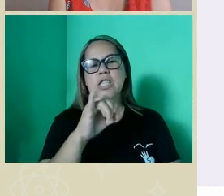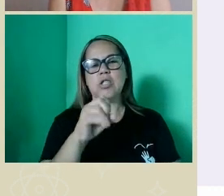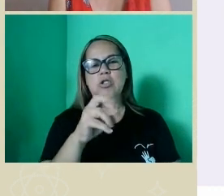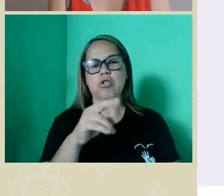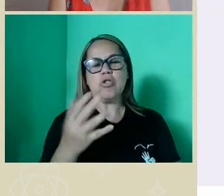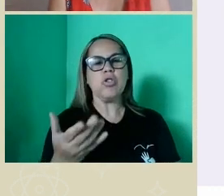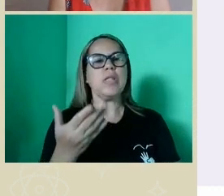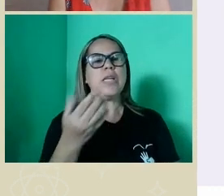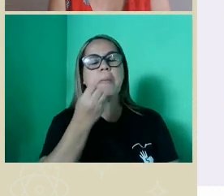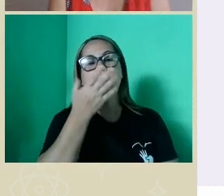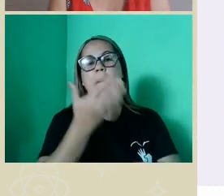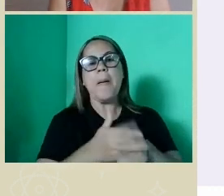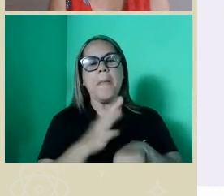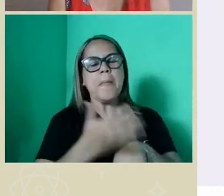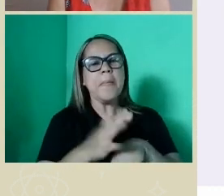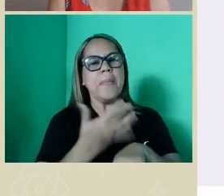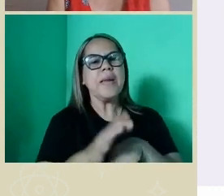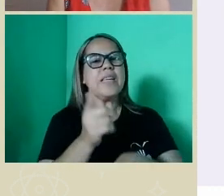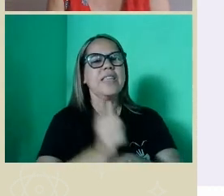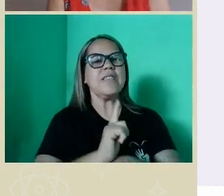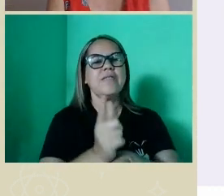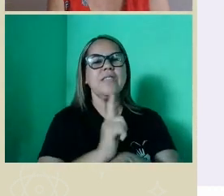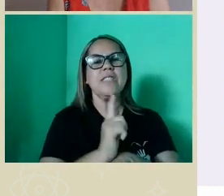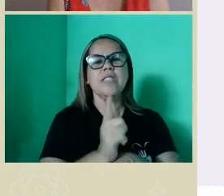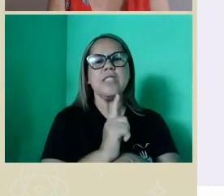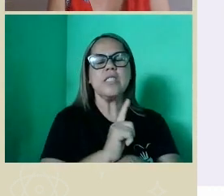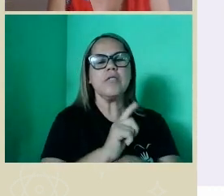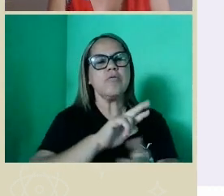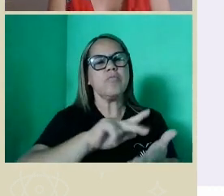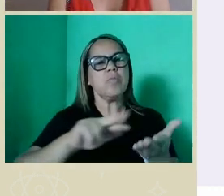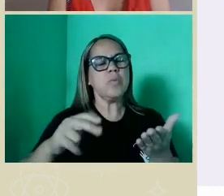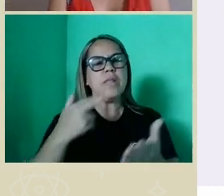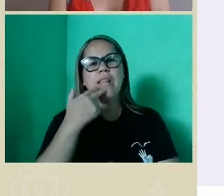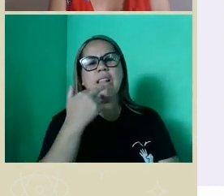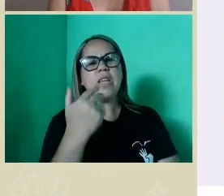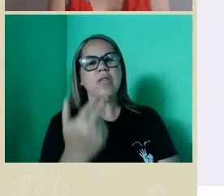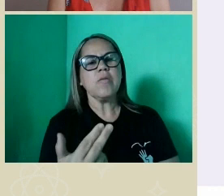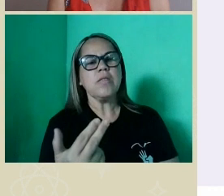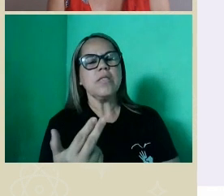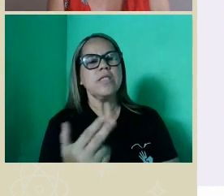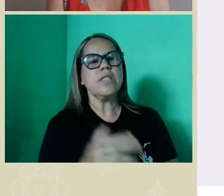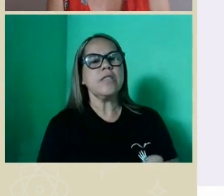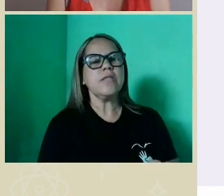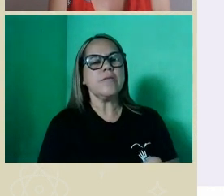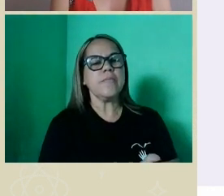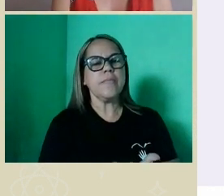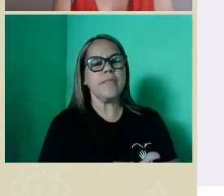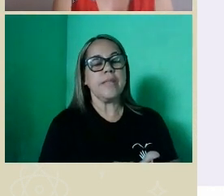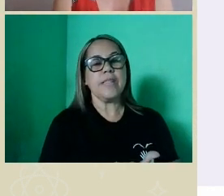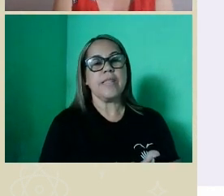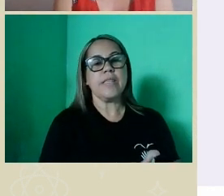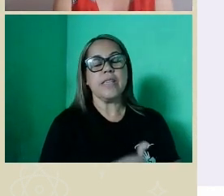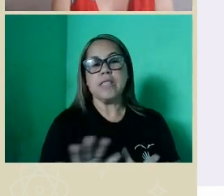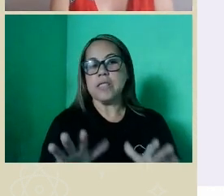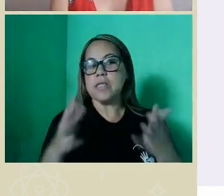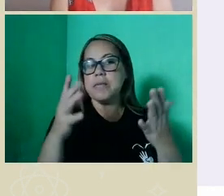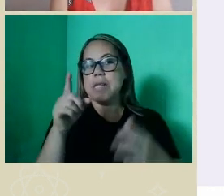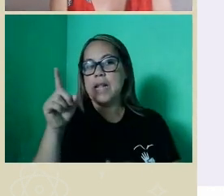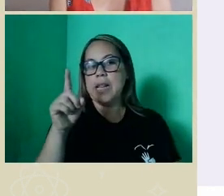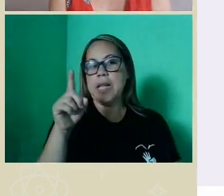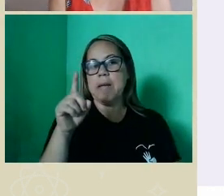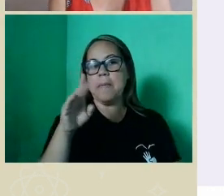práticas de gestão de multilinguismo que se celebrará em Barcelona